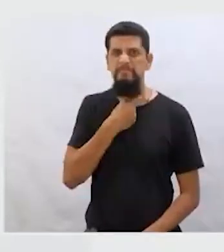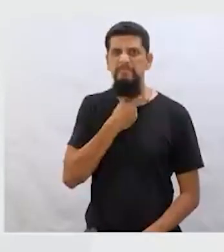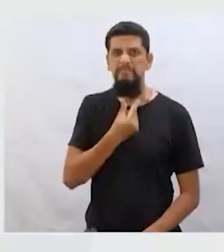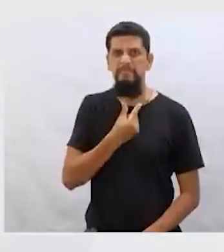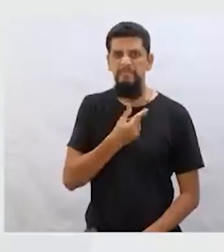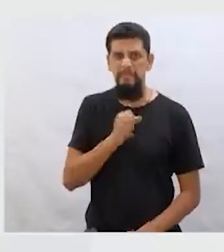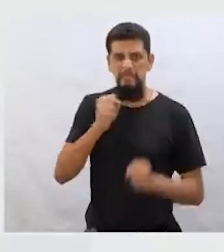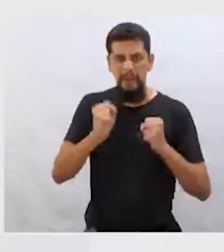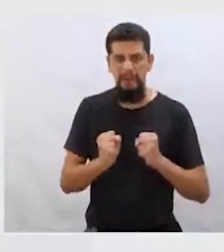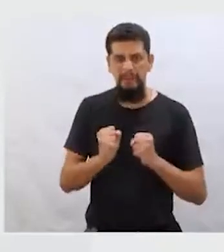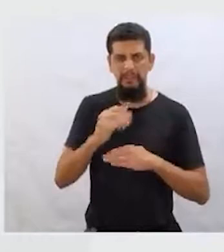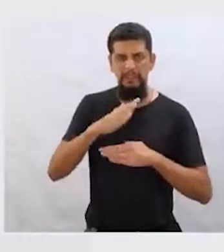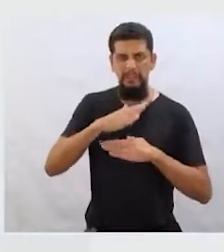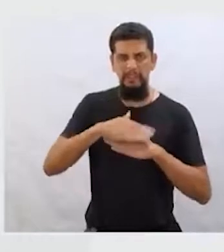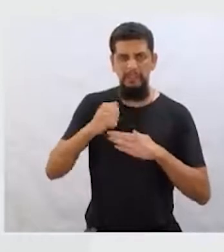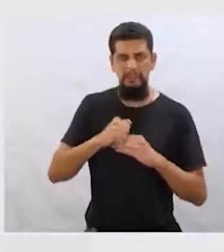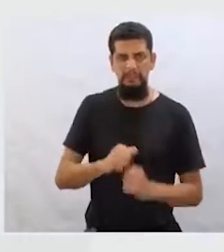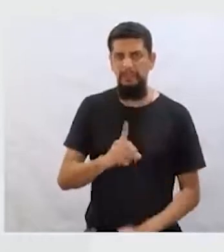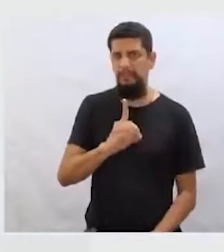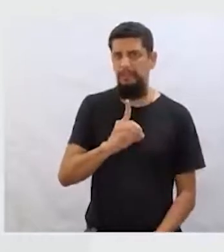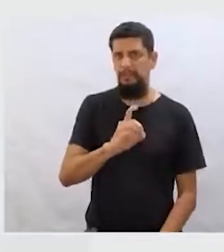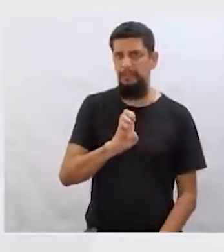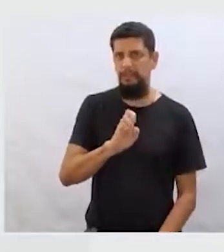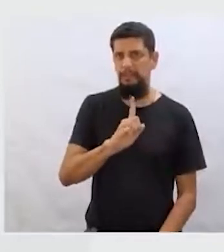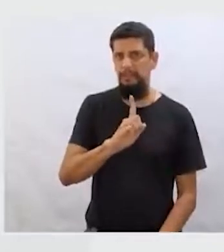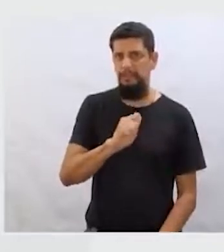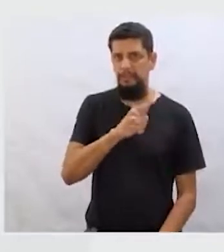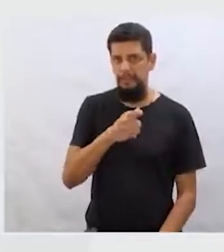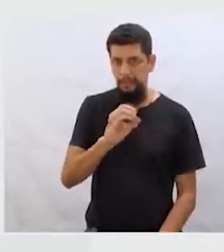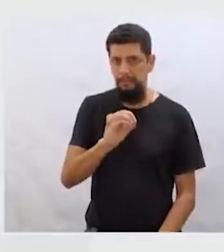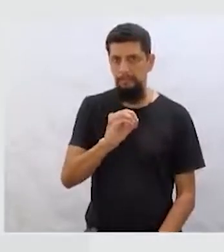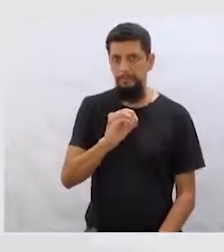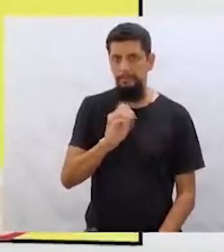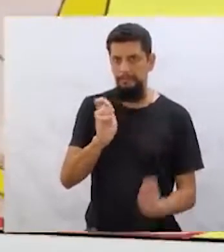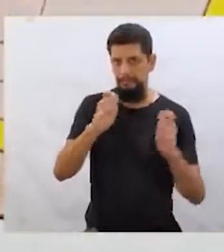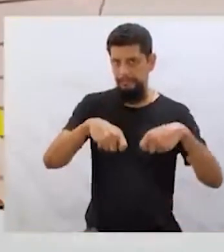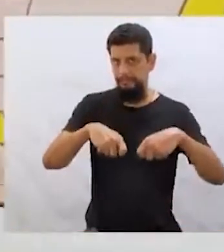voz, podem me chamar de dedão.